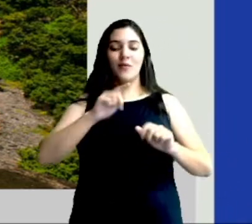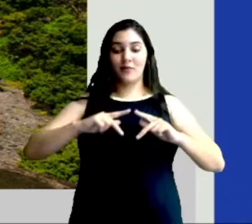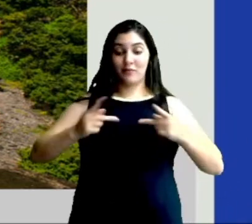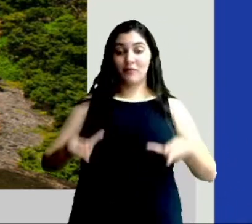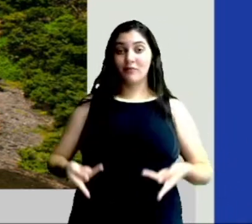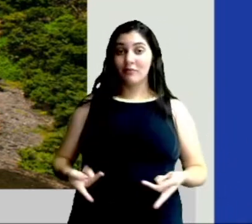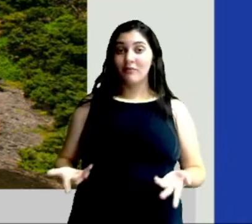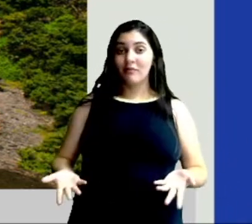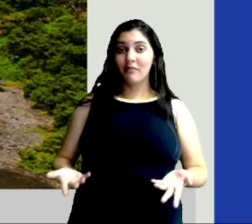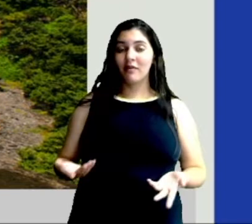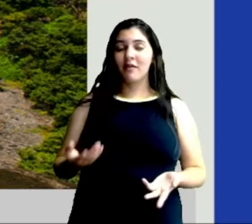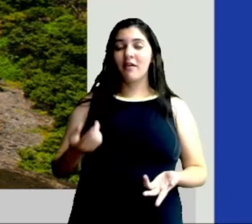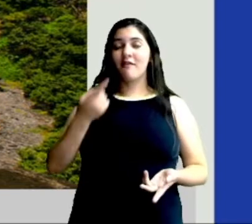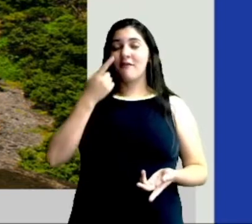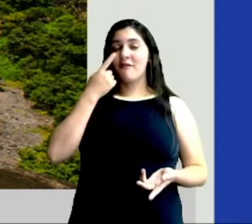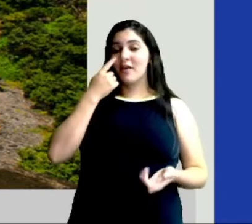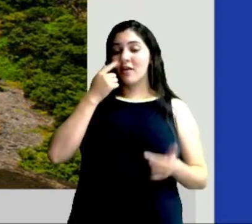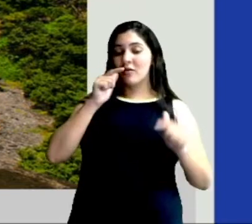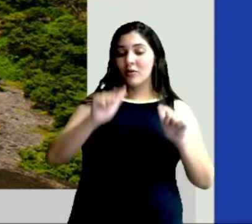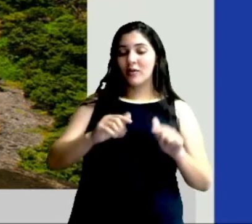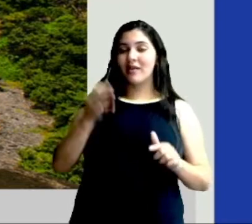que lugar lindo, hein, gente?